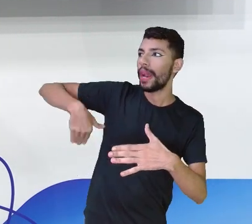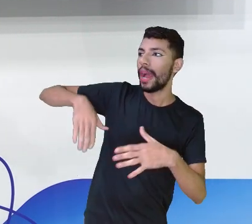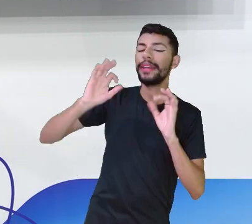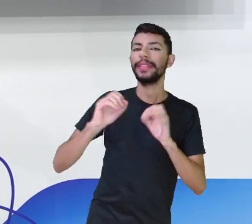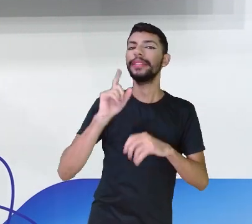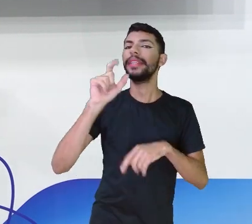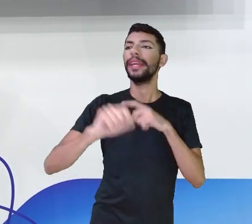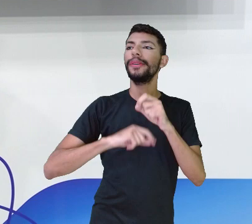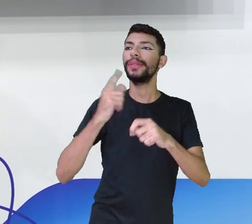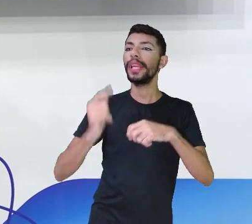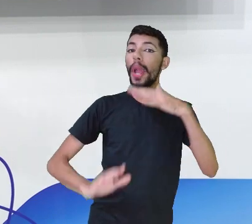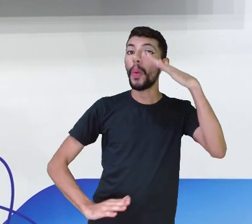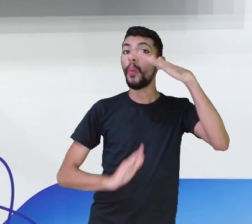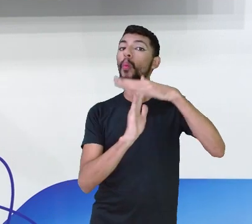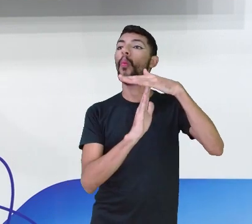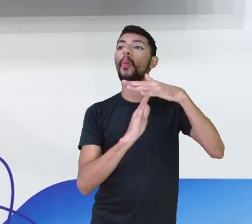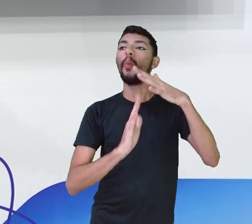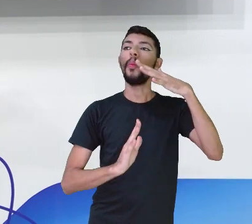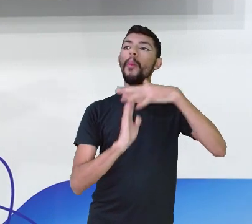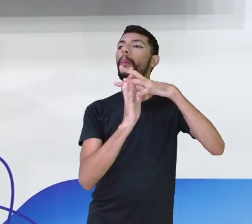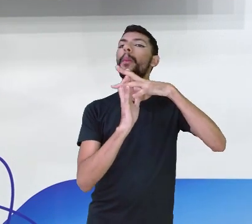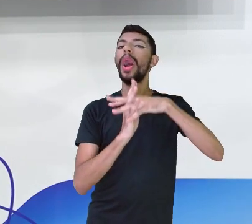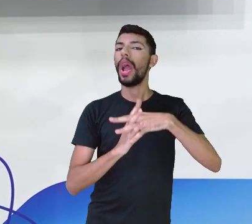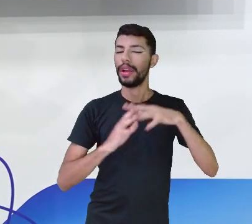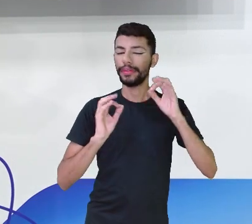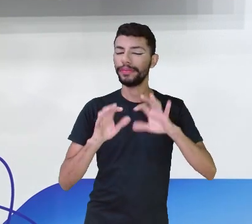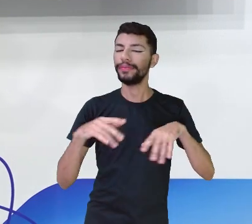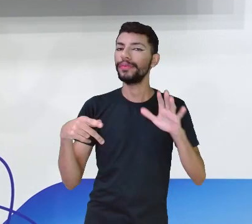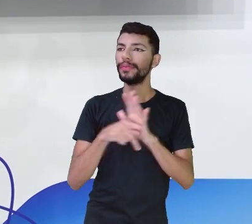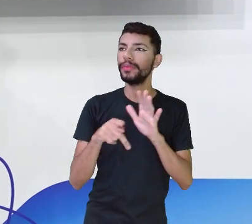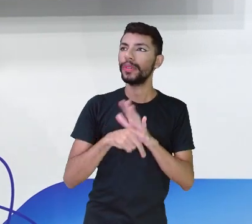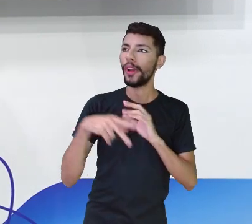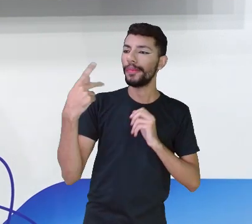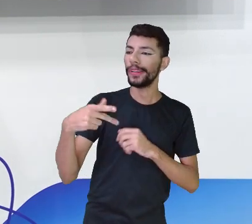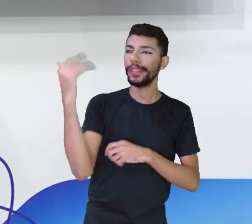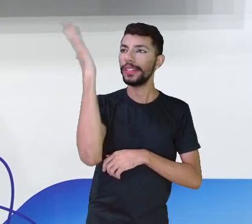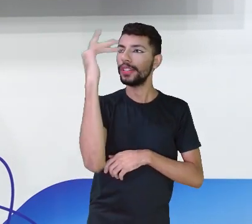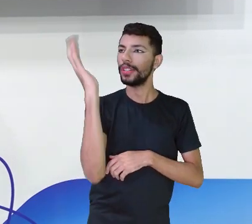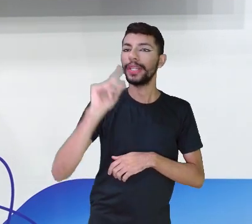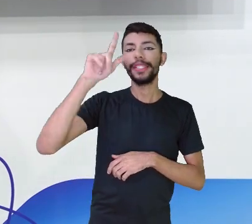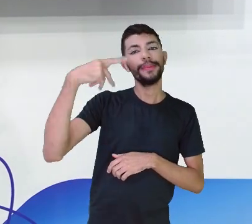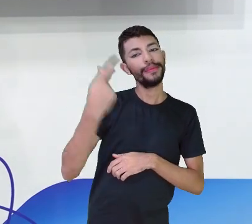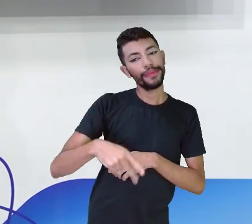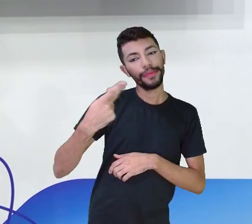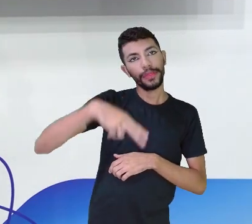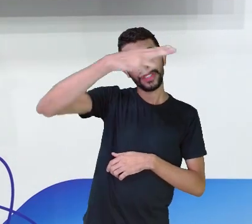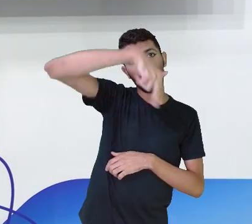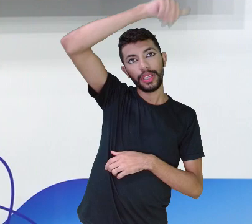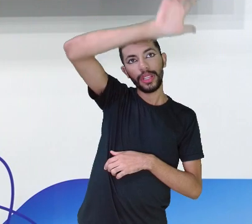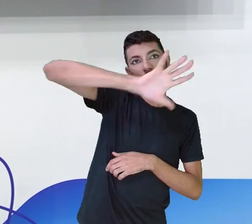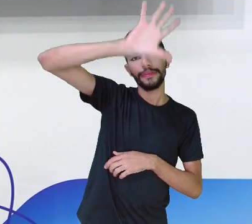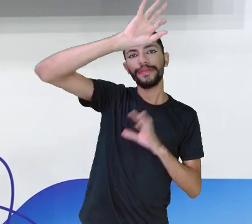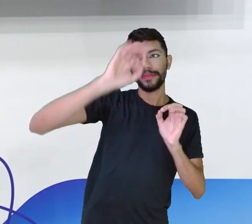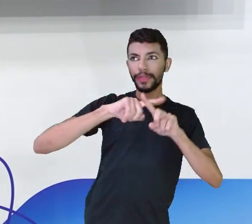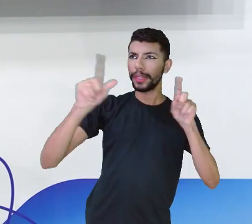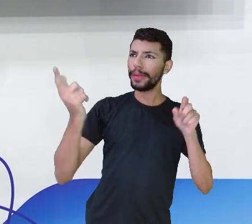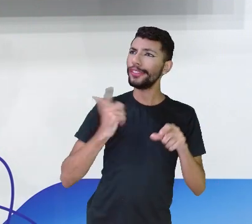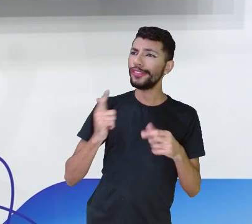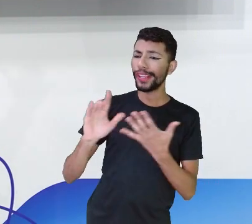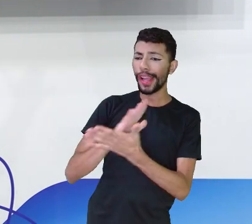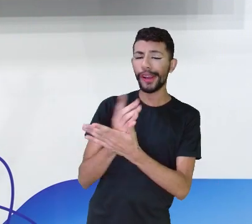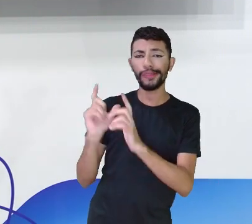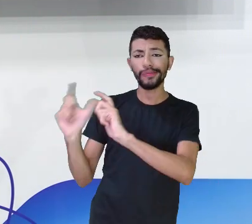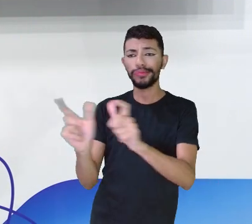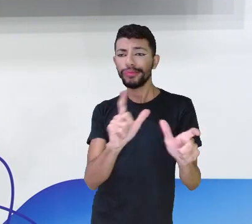é o maior, né? É o maior litoral do Brasil, é no Nordeste. Mas, por exemplo, tem lugar que não